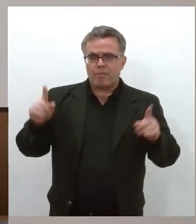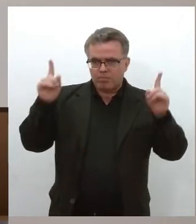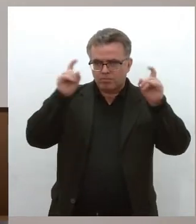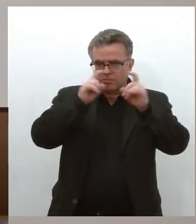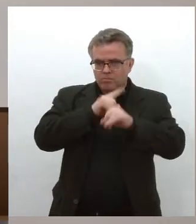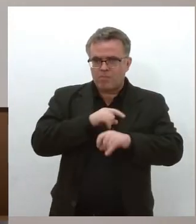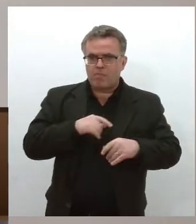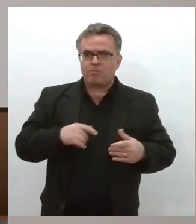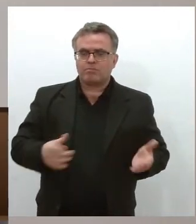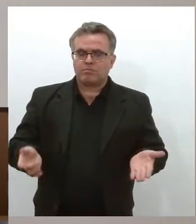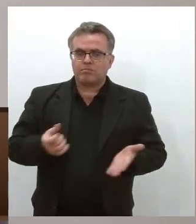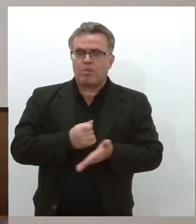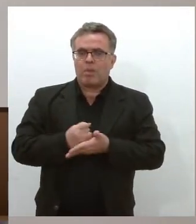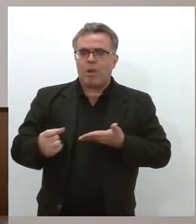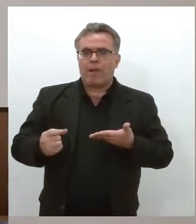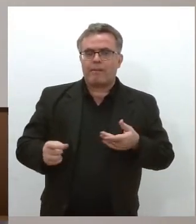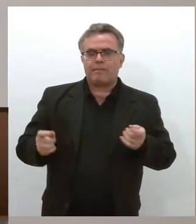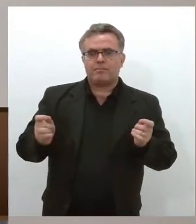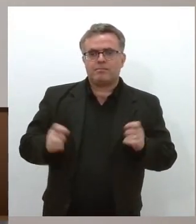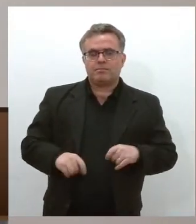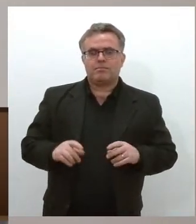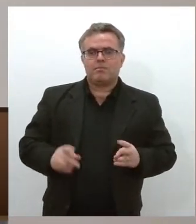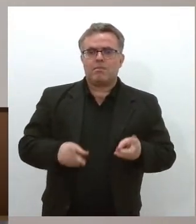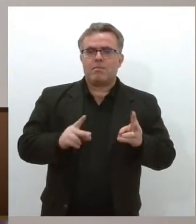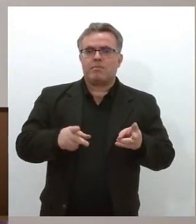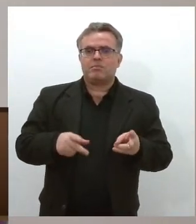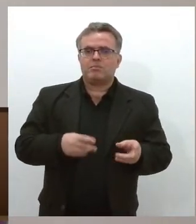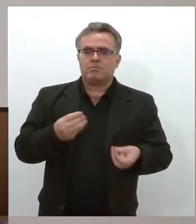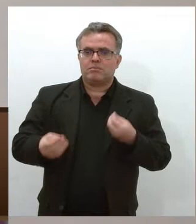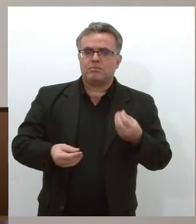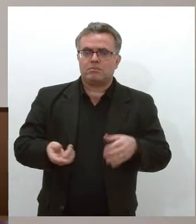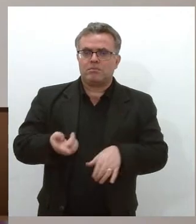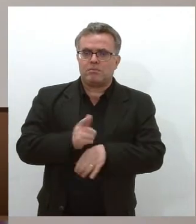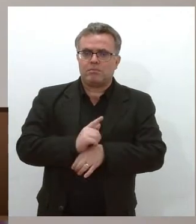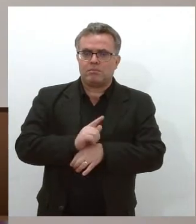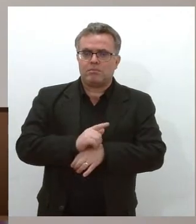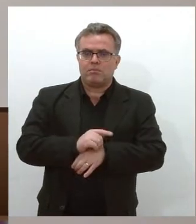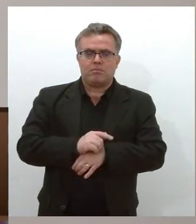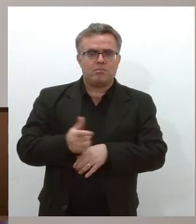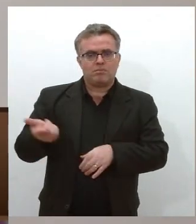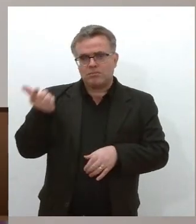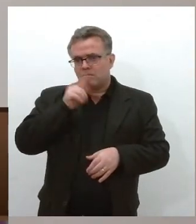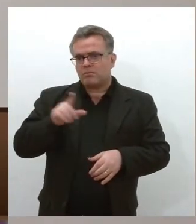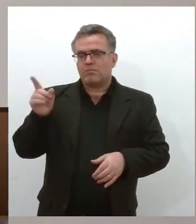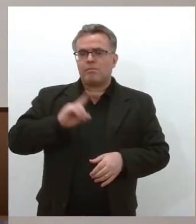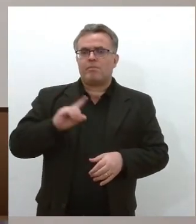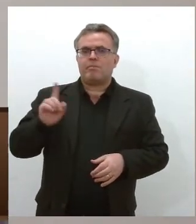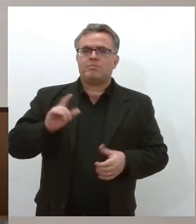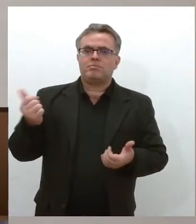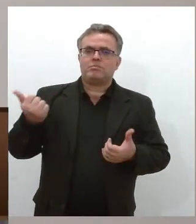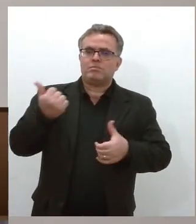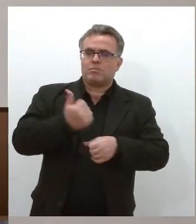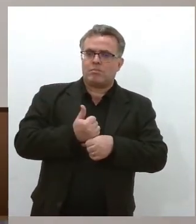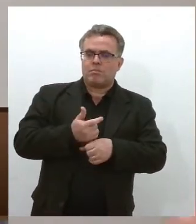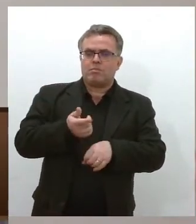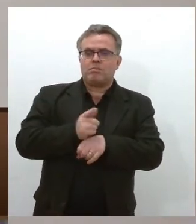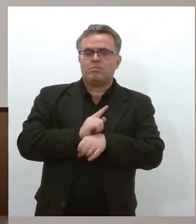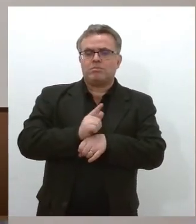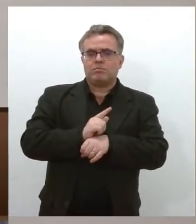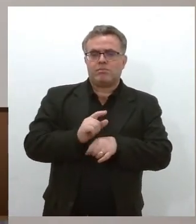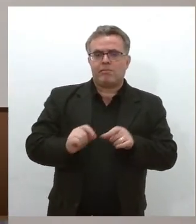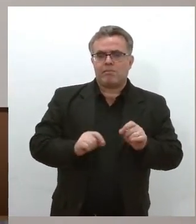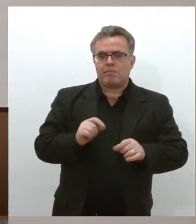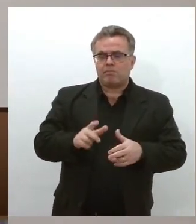segundo mandato, o atual gestor consegue fazer uma liderança substituta. Então, é necessário que a gente